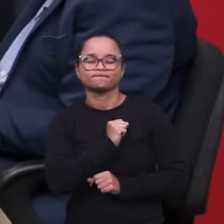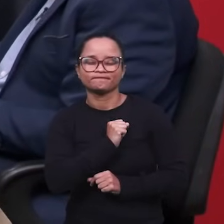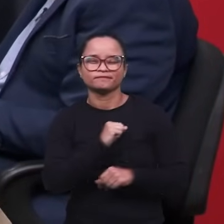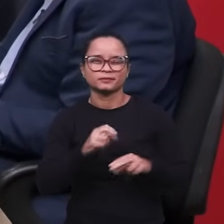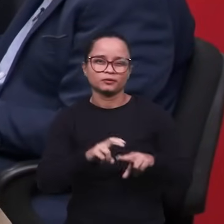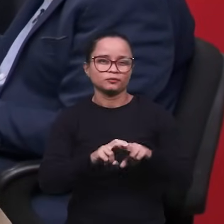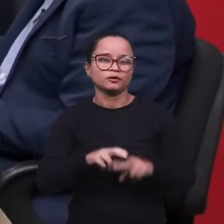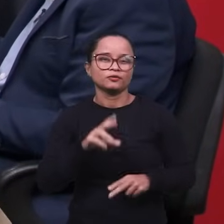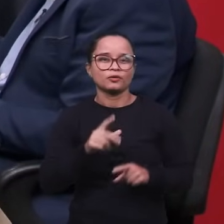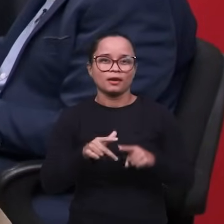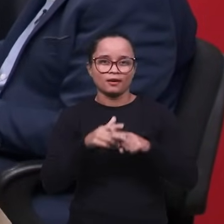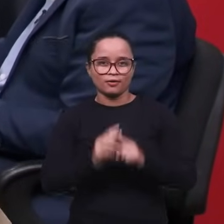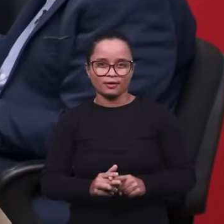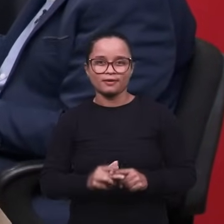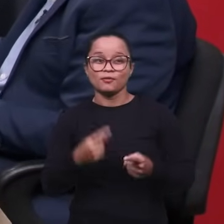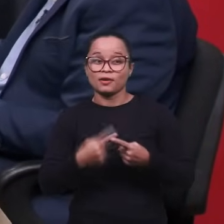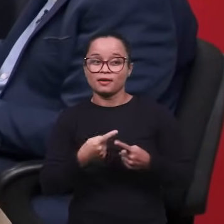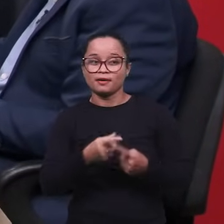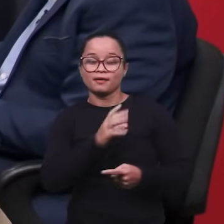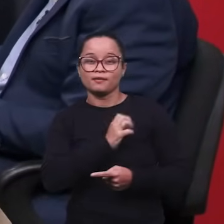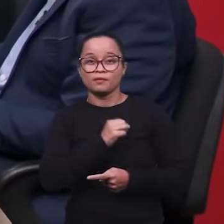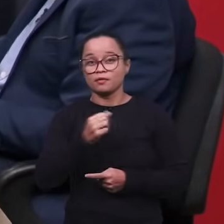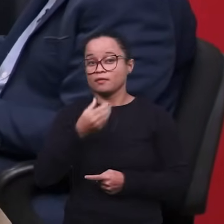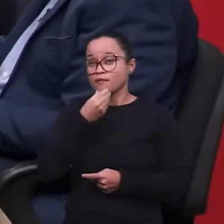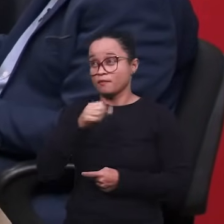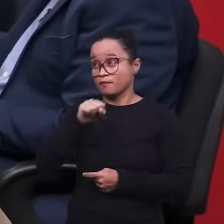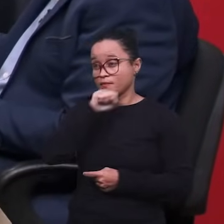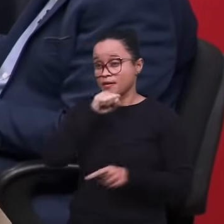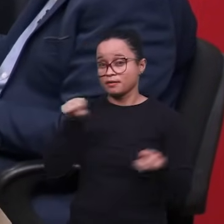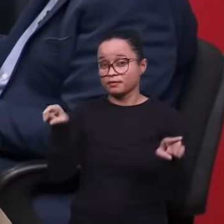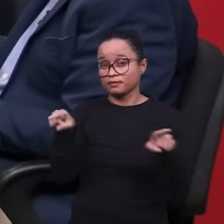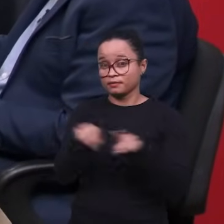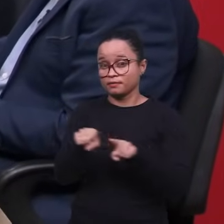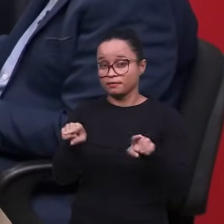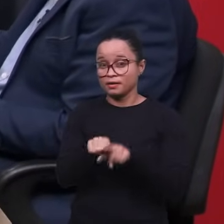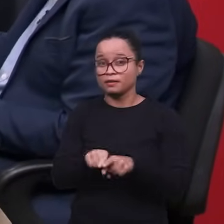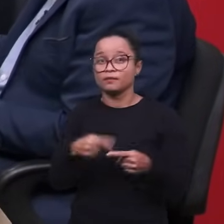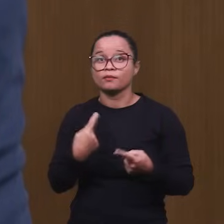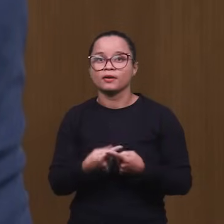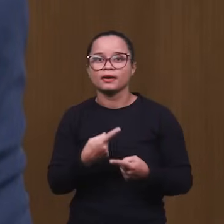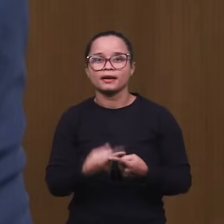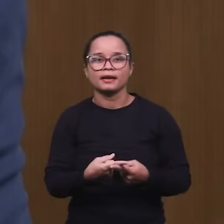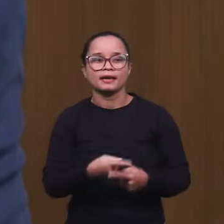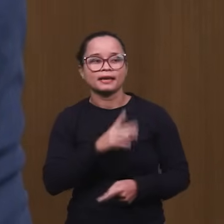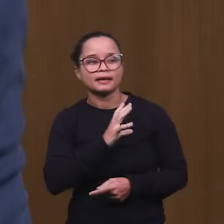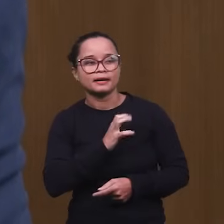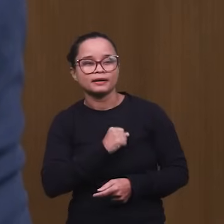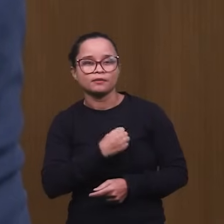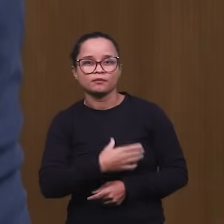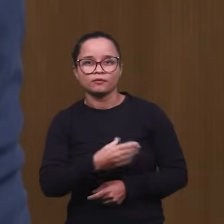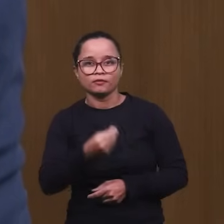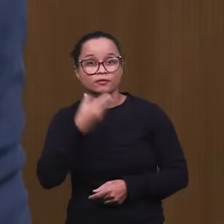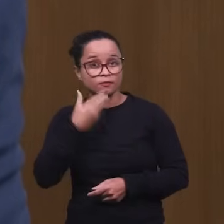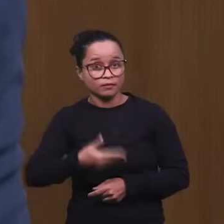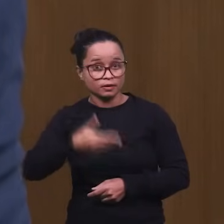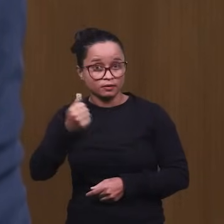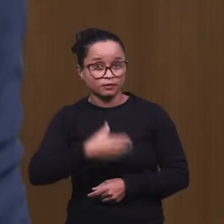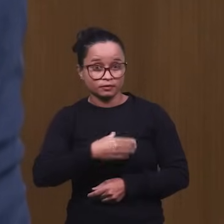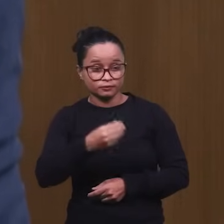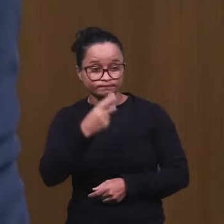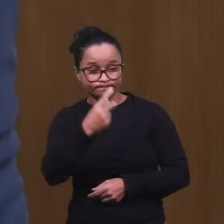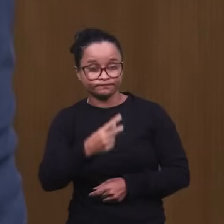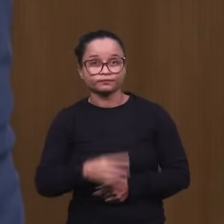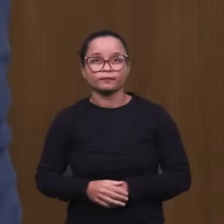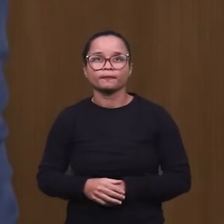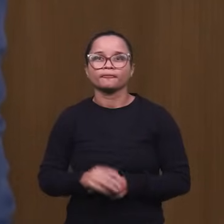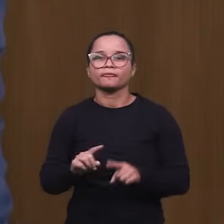né? Então é por isso que ele corrige, porque ele ama, né? E o pai também corrige porque ama o seu filho, porque é o melhor para o seu filho.